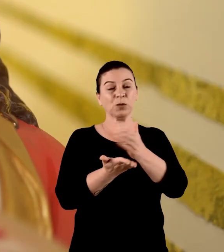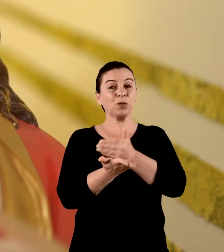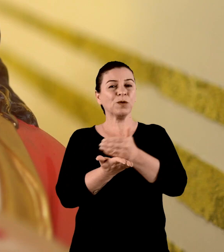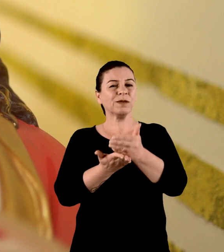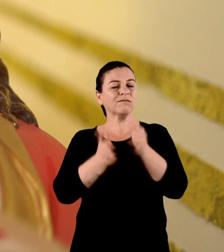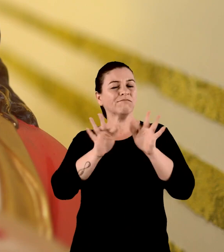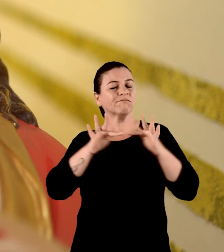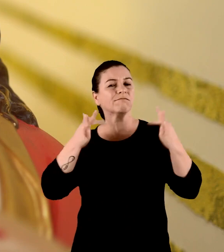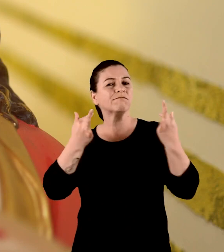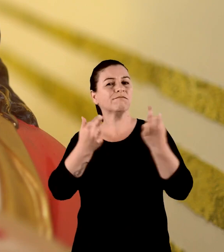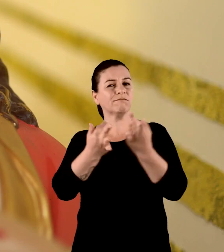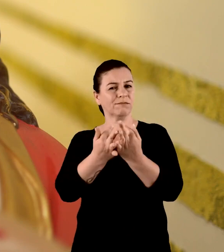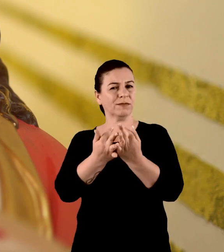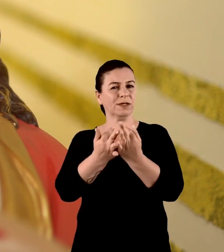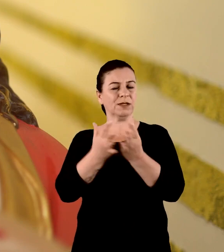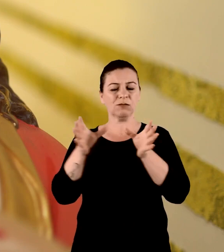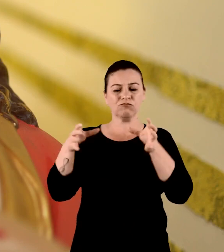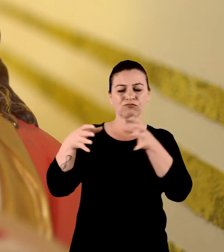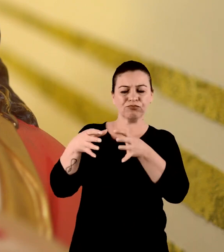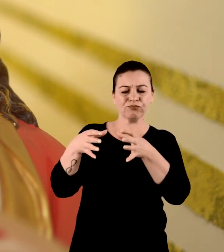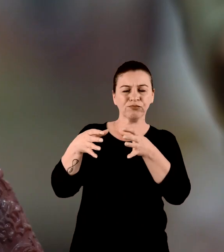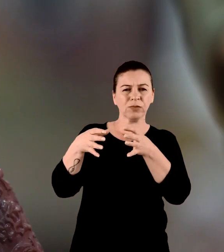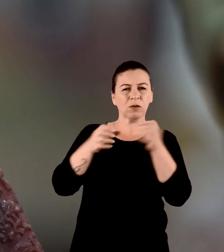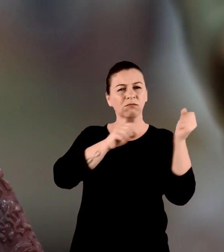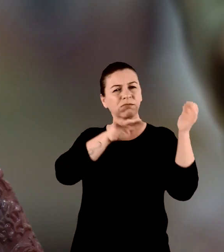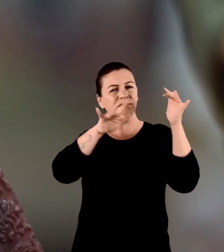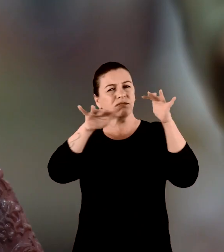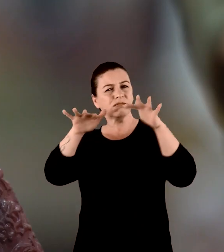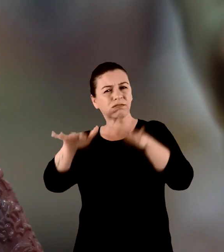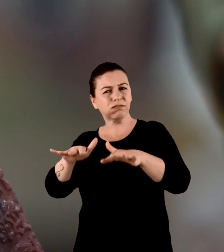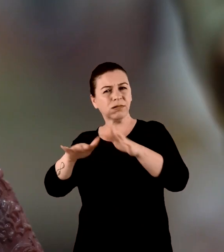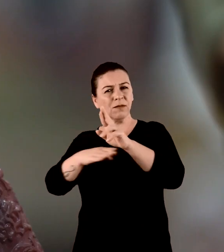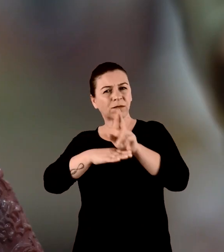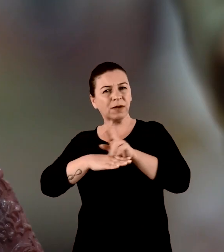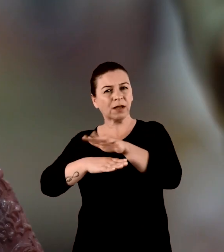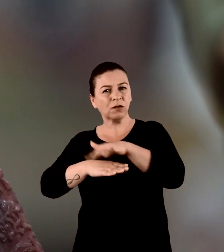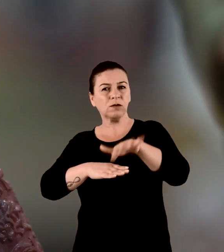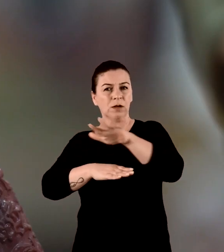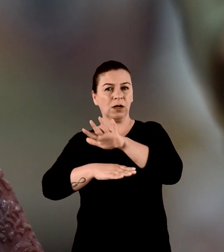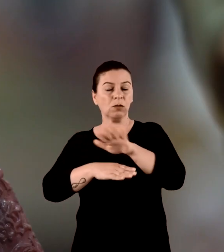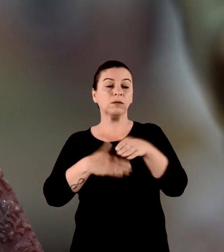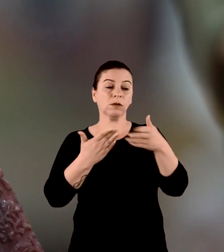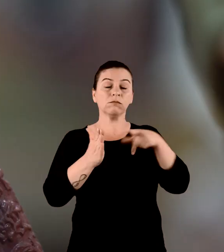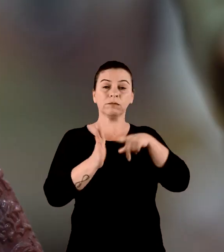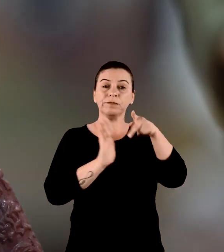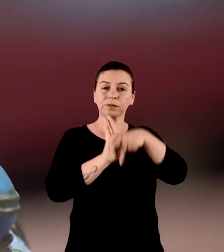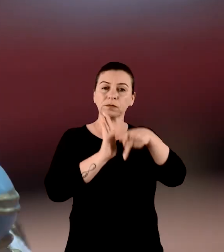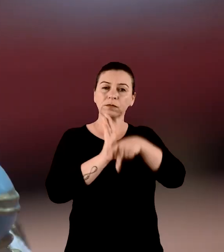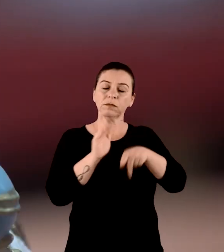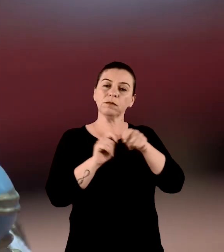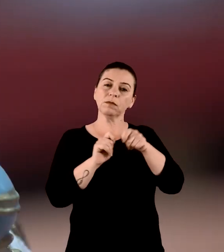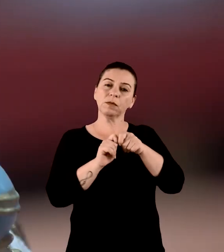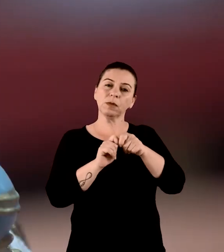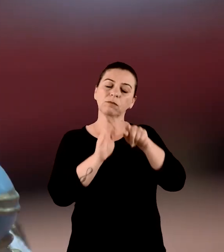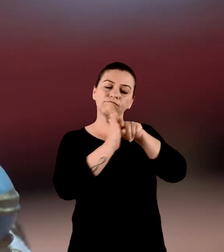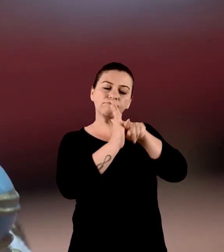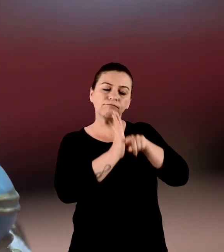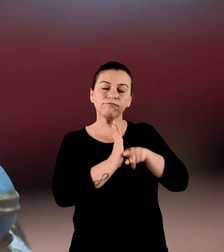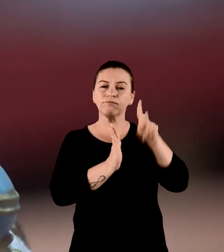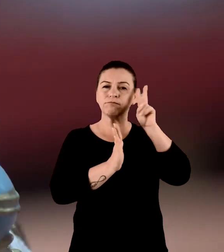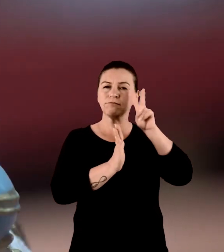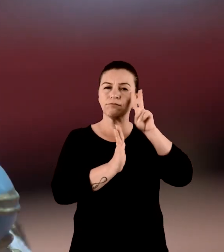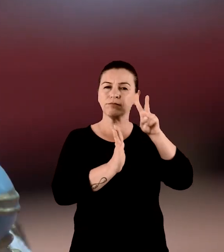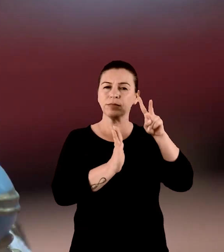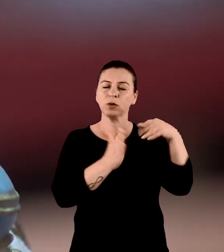Quando começaram as famílias de colonizadores vir para a região. Eu, inclusive, tenho um projeto que eu estou realizando